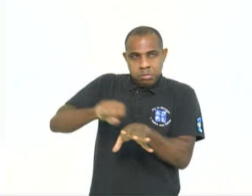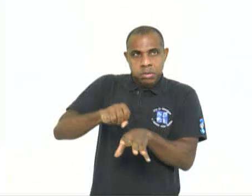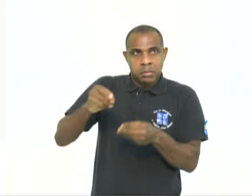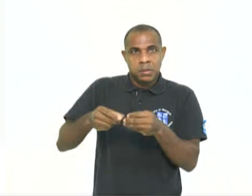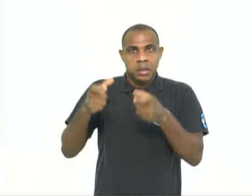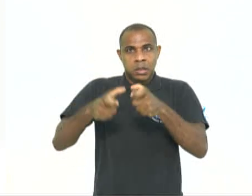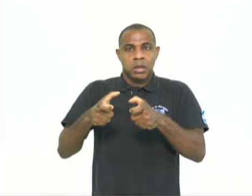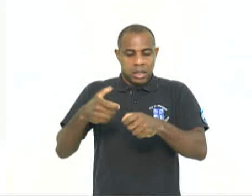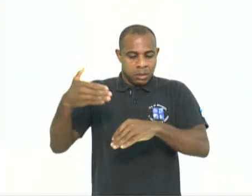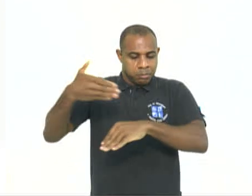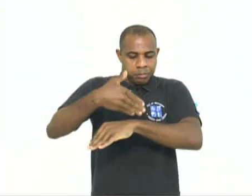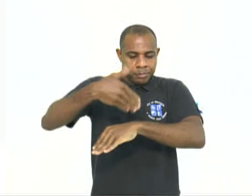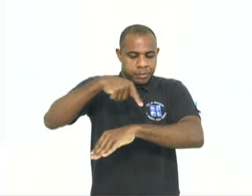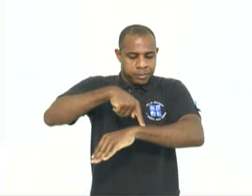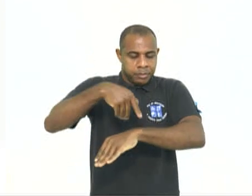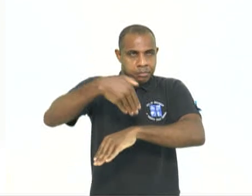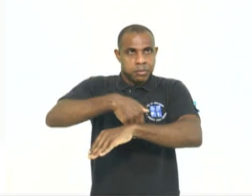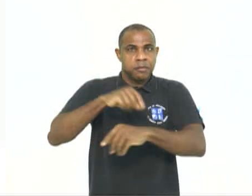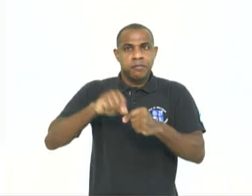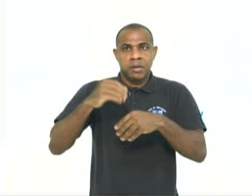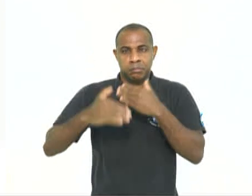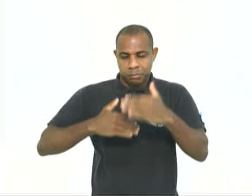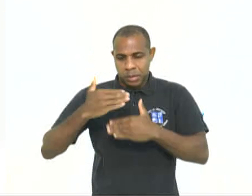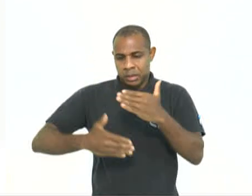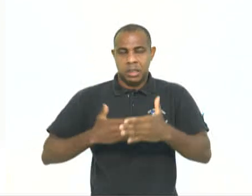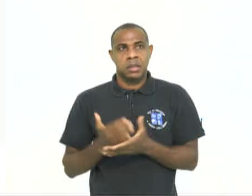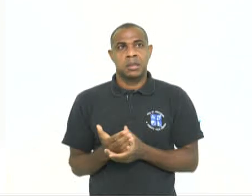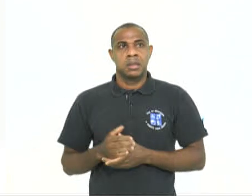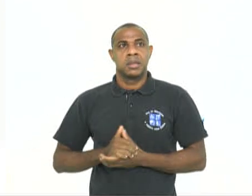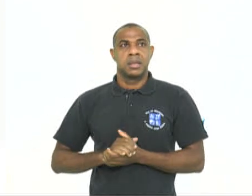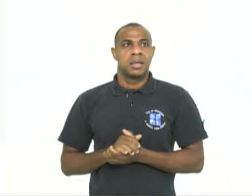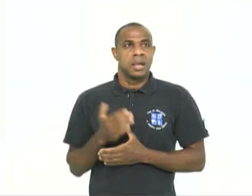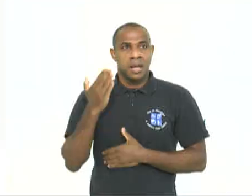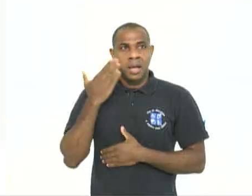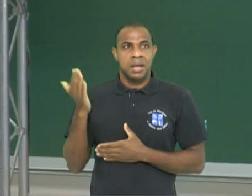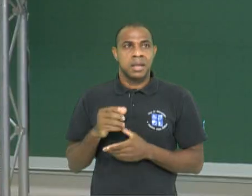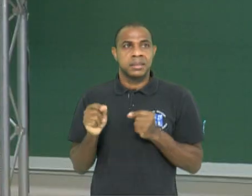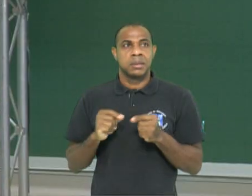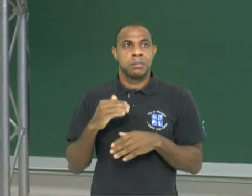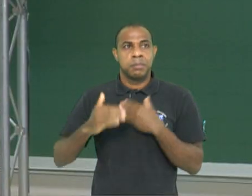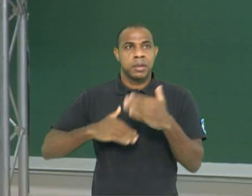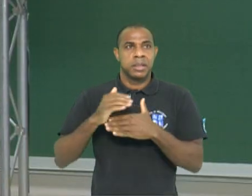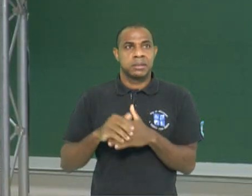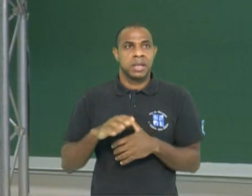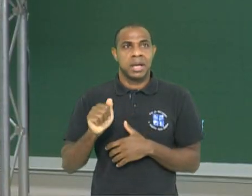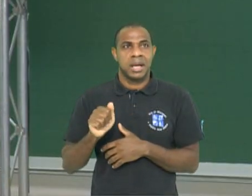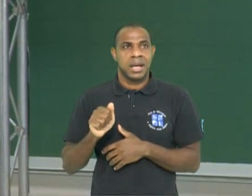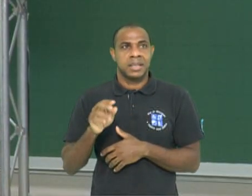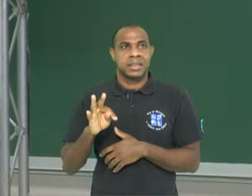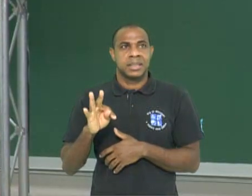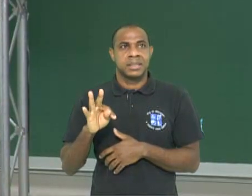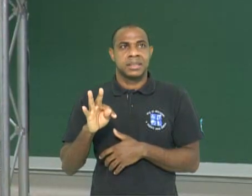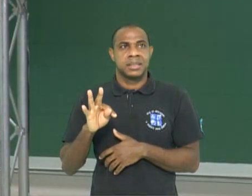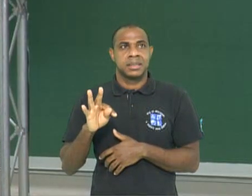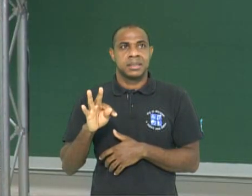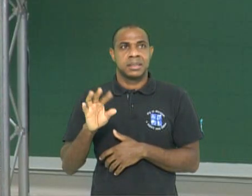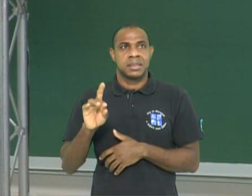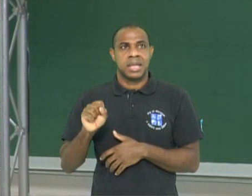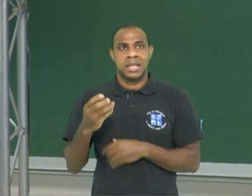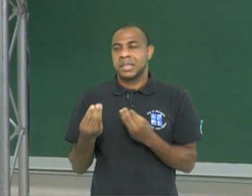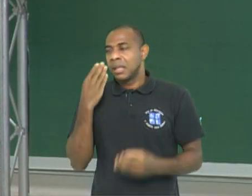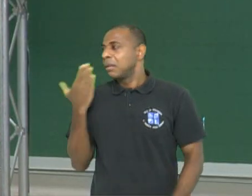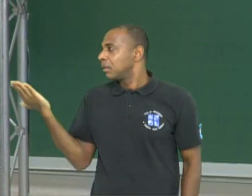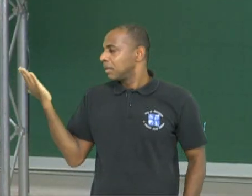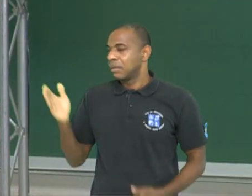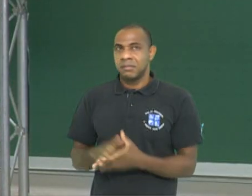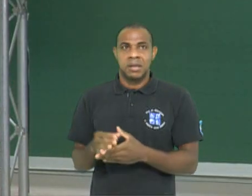esse local da invasão. Aí o que eles fazem? Um processo chamado diapedese, que eles vão conseguir sair por pequenos orifícios ali no